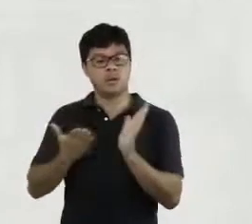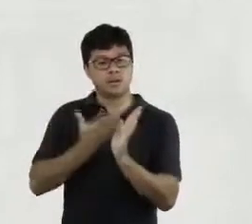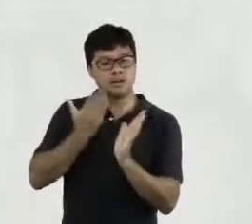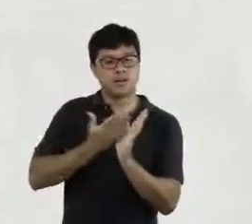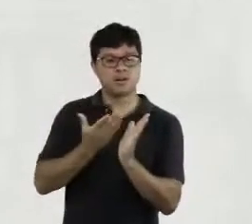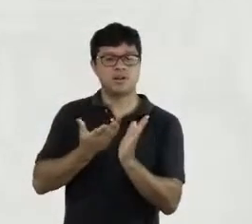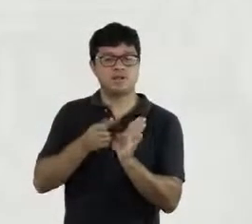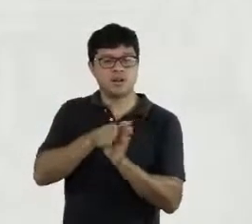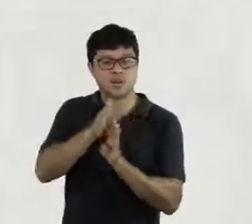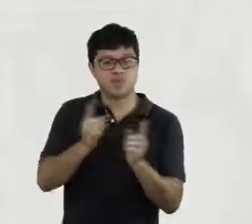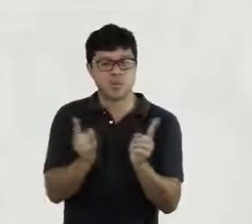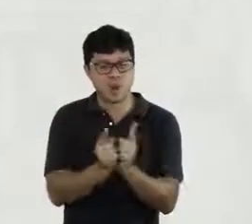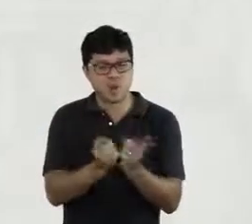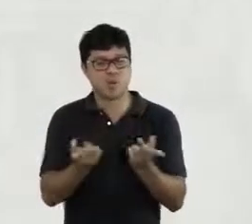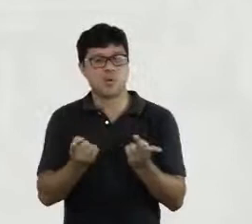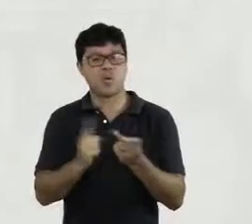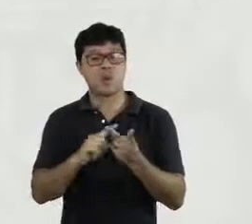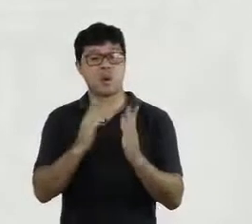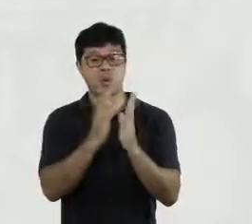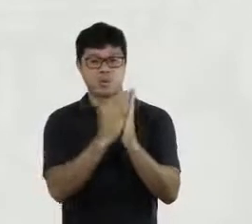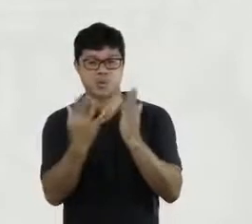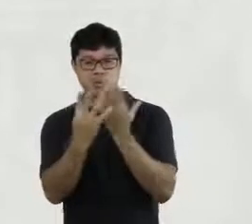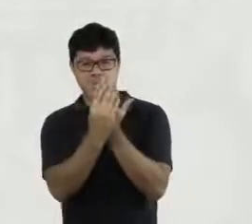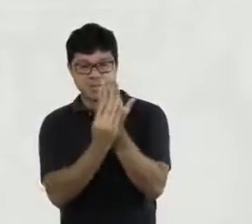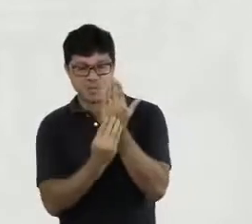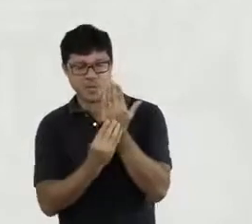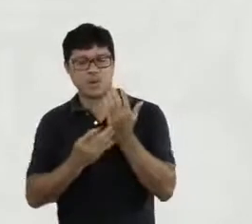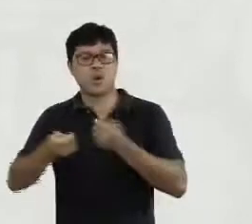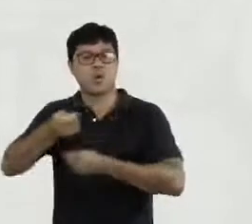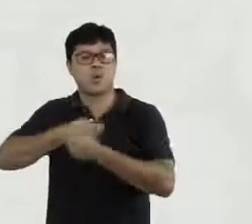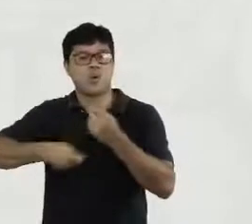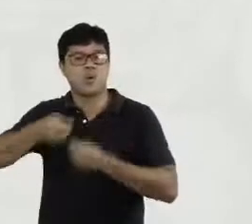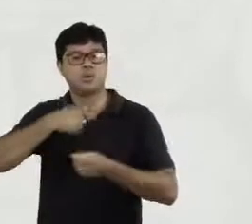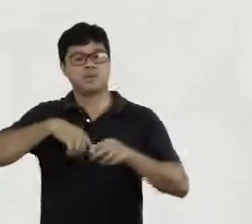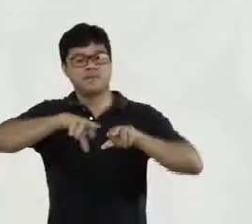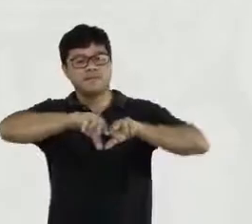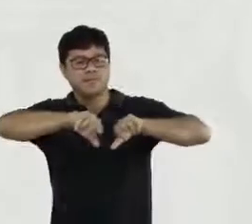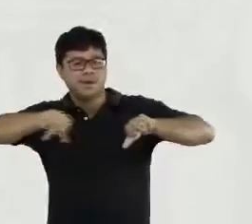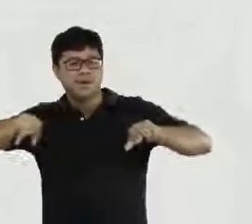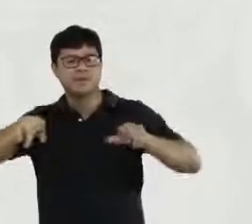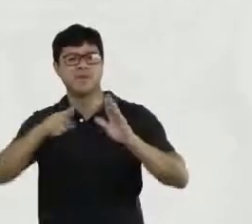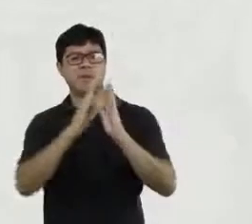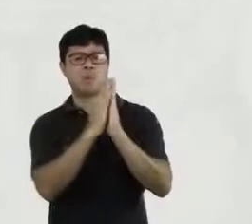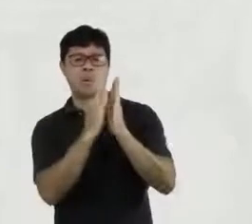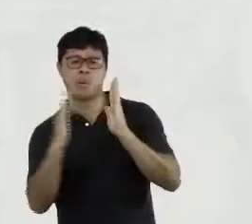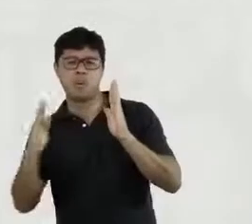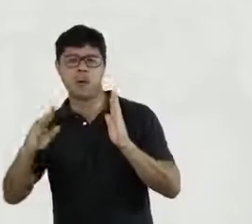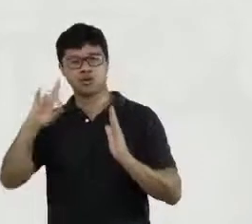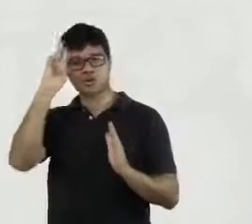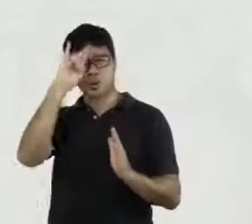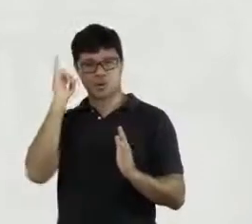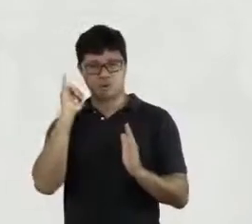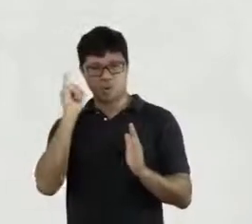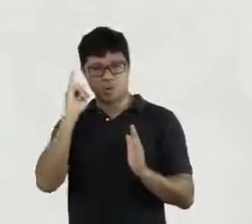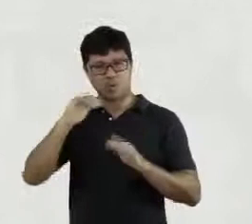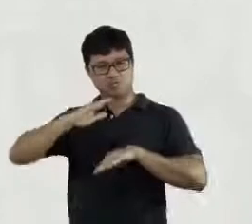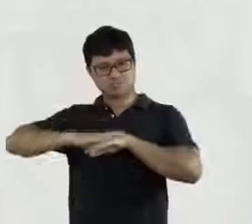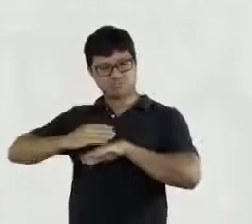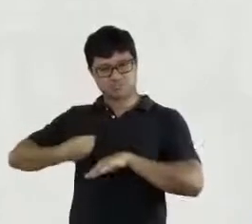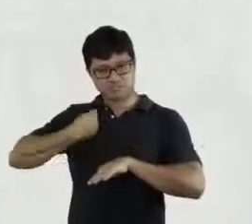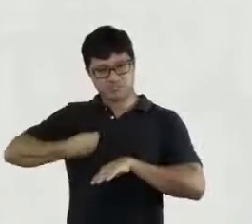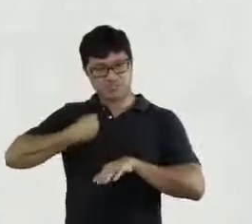de livreiros, as bibliografias comerciais, a variedade de biografias, de